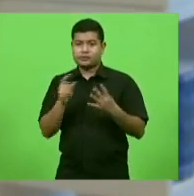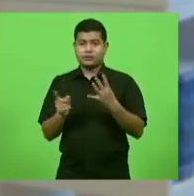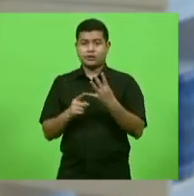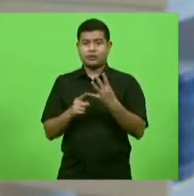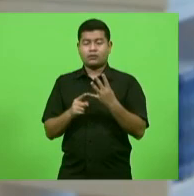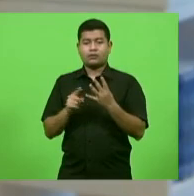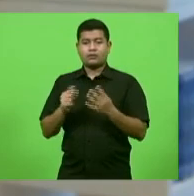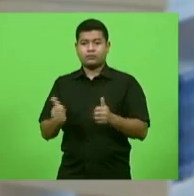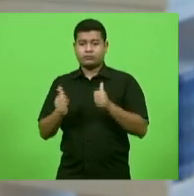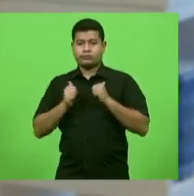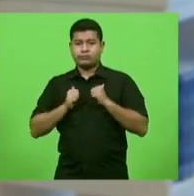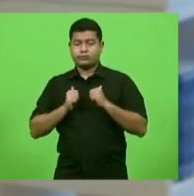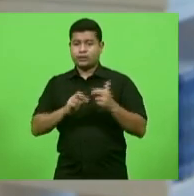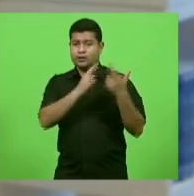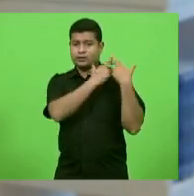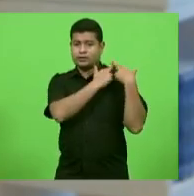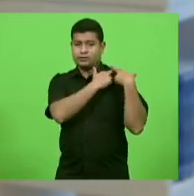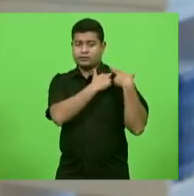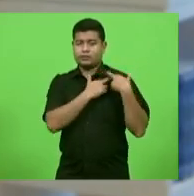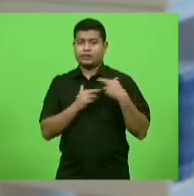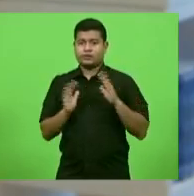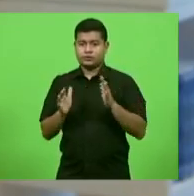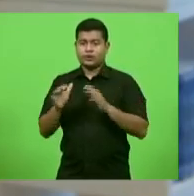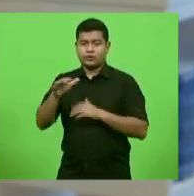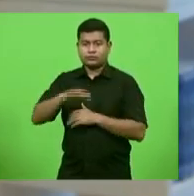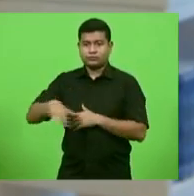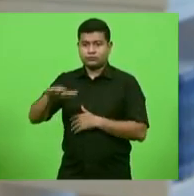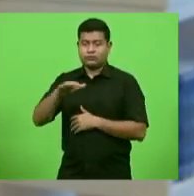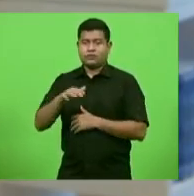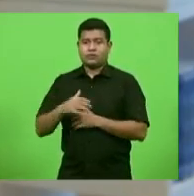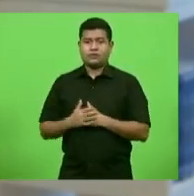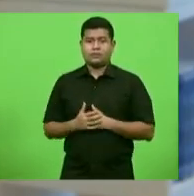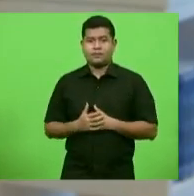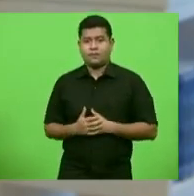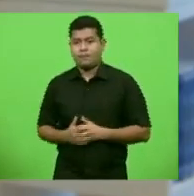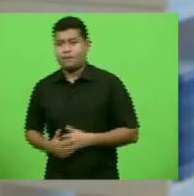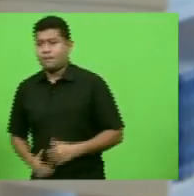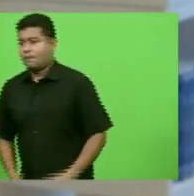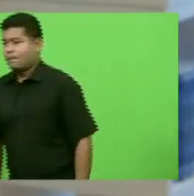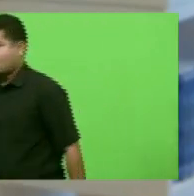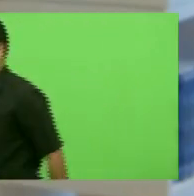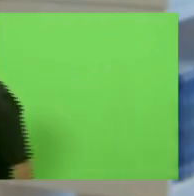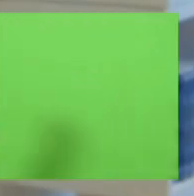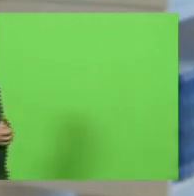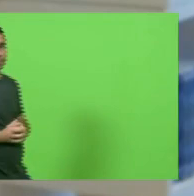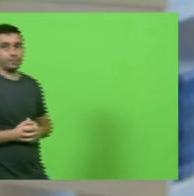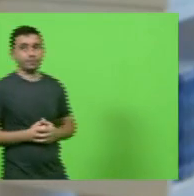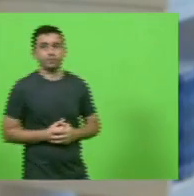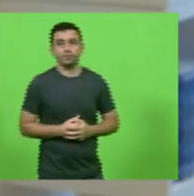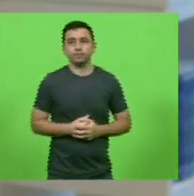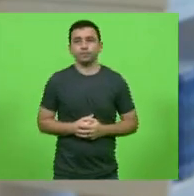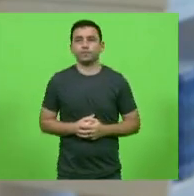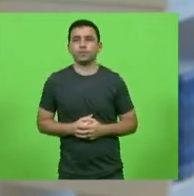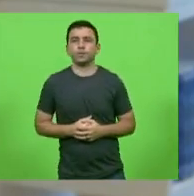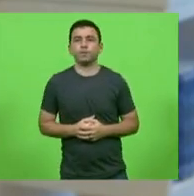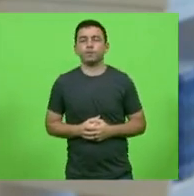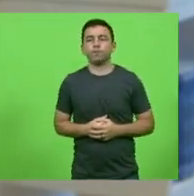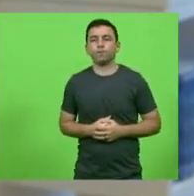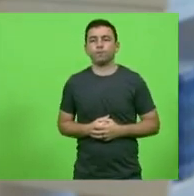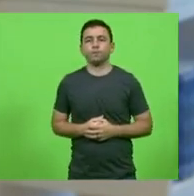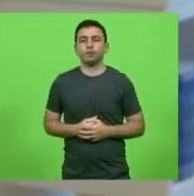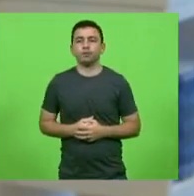omissão da responsabilidade dos envolvidos. Pois bem, em relação à compra dos 200 respiradores pela Secretaria de Estado da